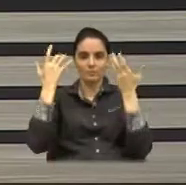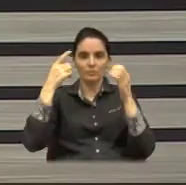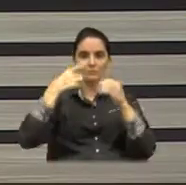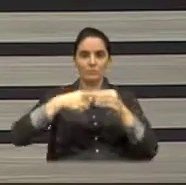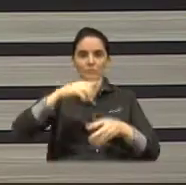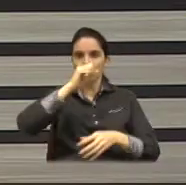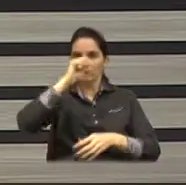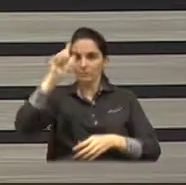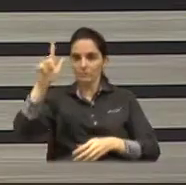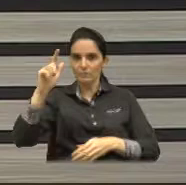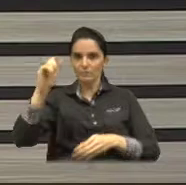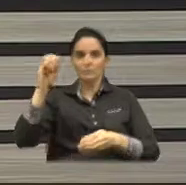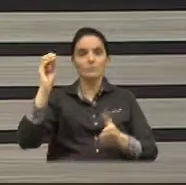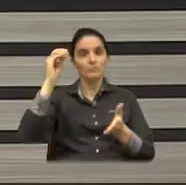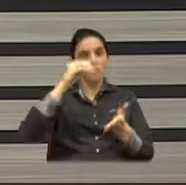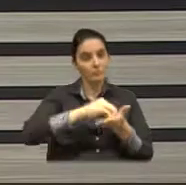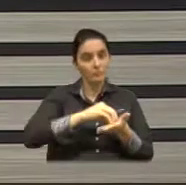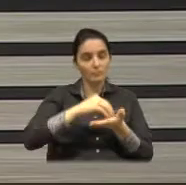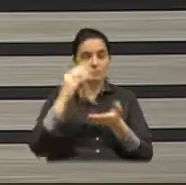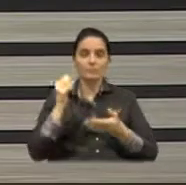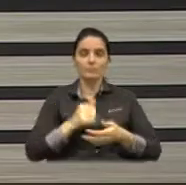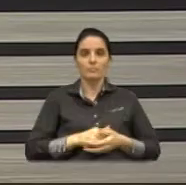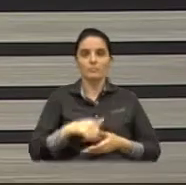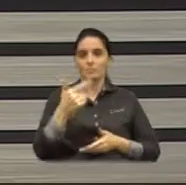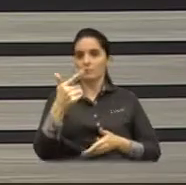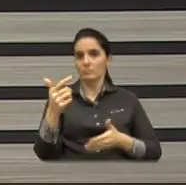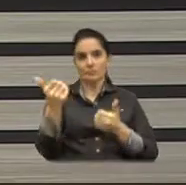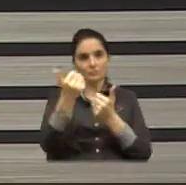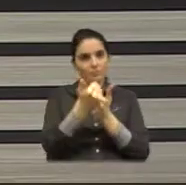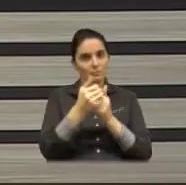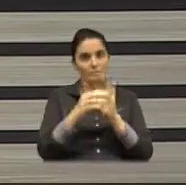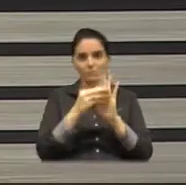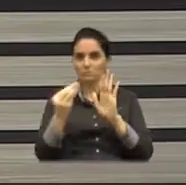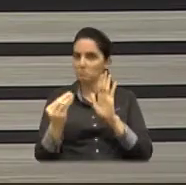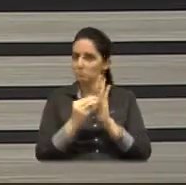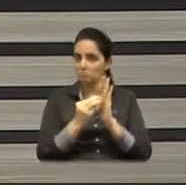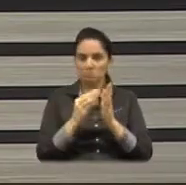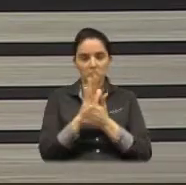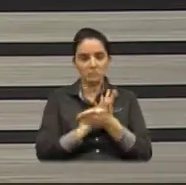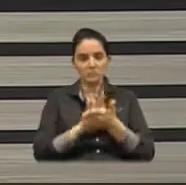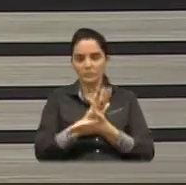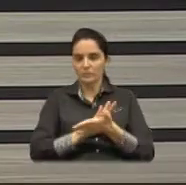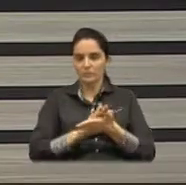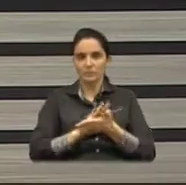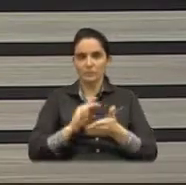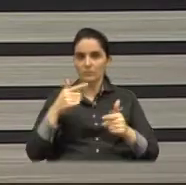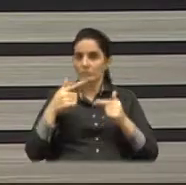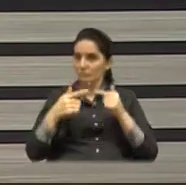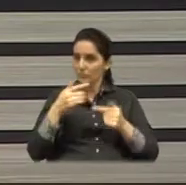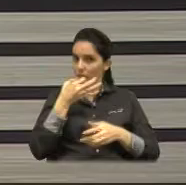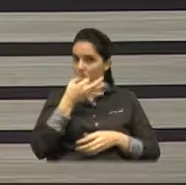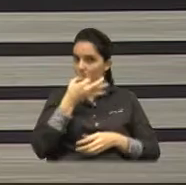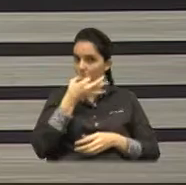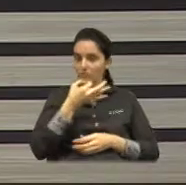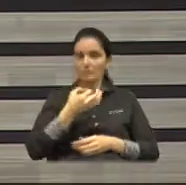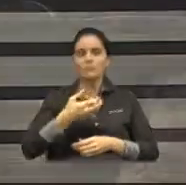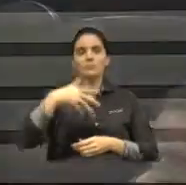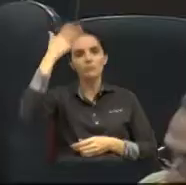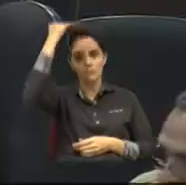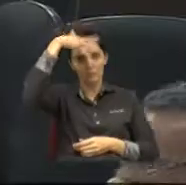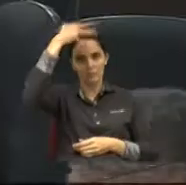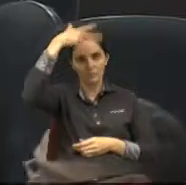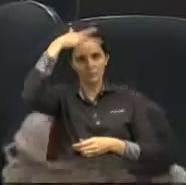de lei 113/2017 está em discussão. Desejo. Algum vereador deseja? Desejo discutir, senhor presidente. Com a palavra,